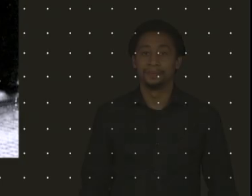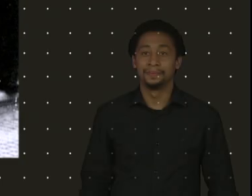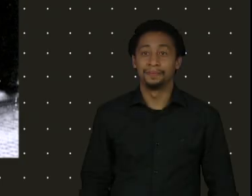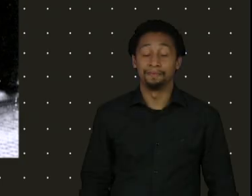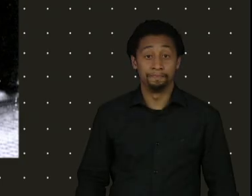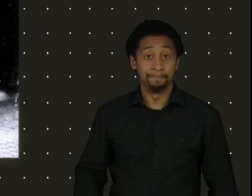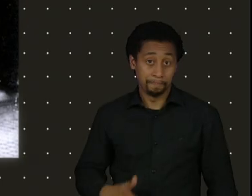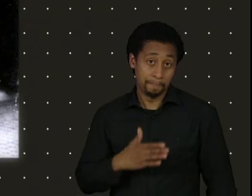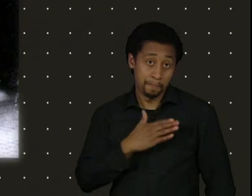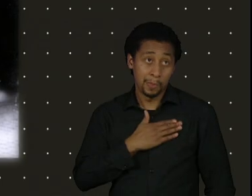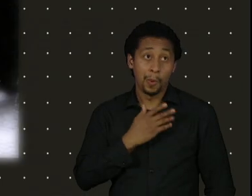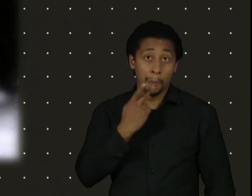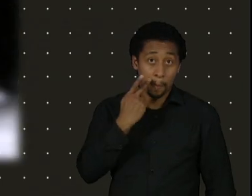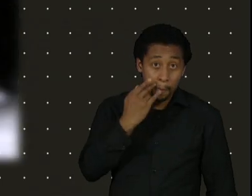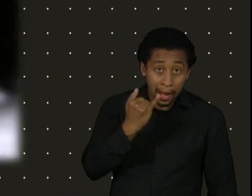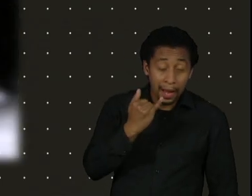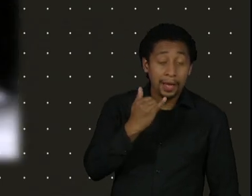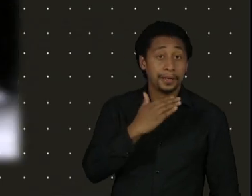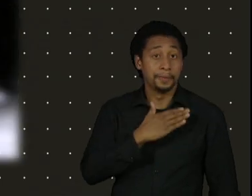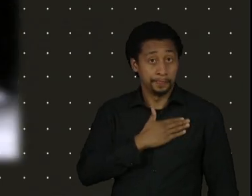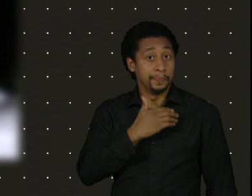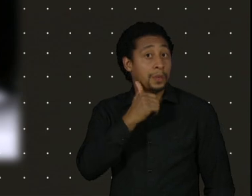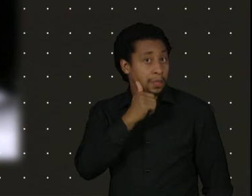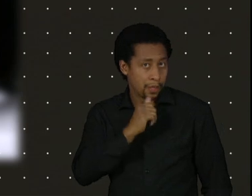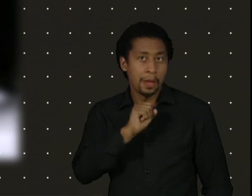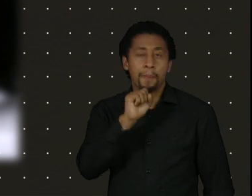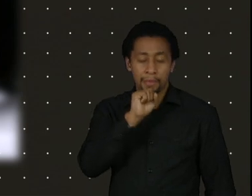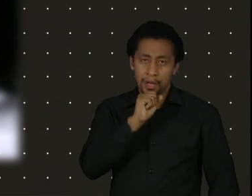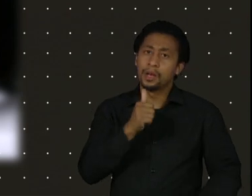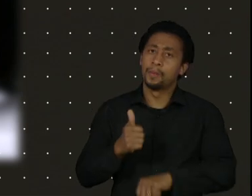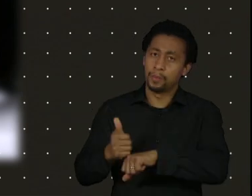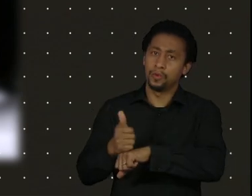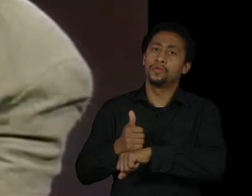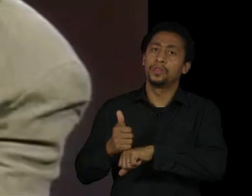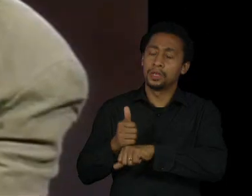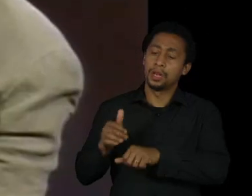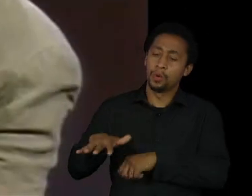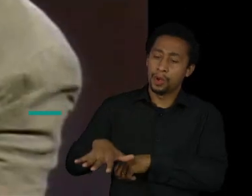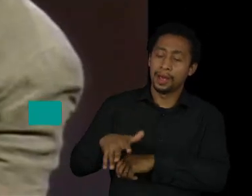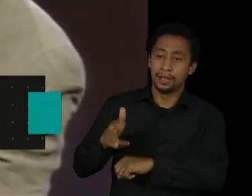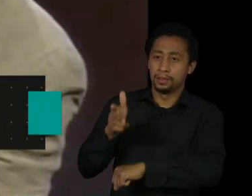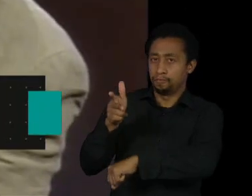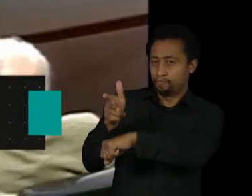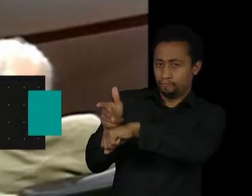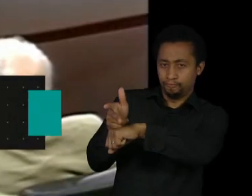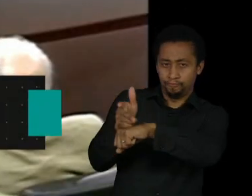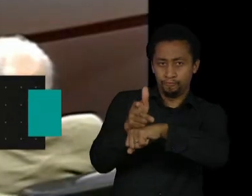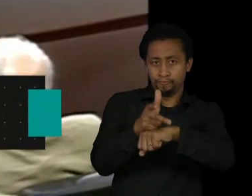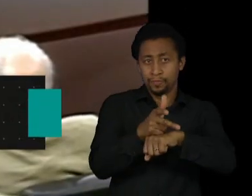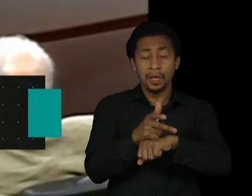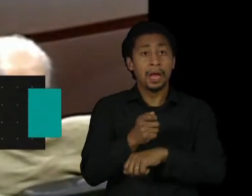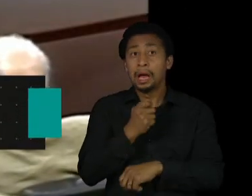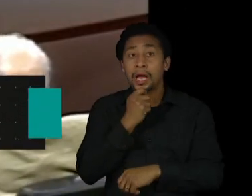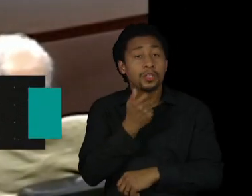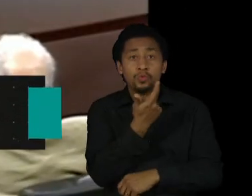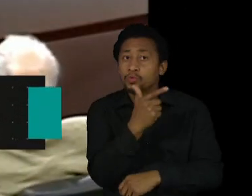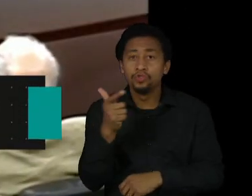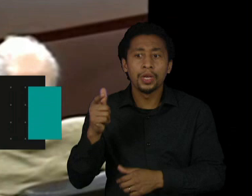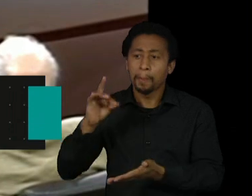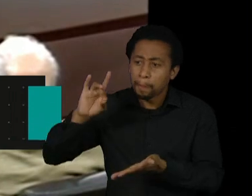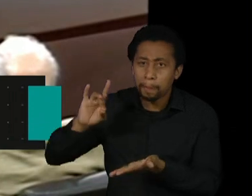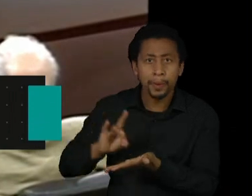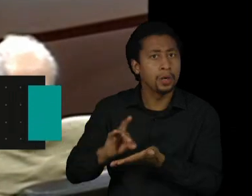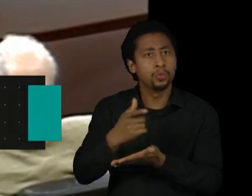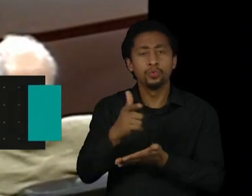Meus pais eram cinéfilos, a palavra ainda não existia com esse uso, mas eles eram frequentadores assíduos